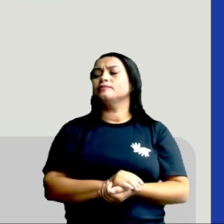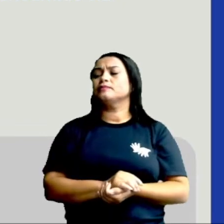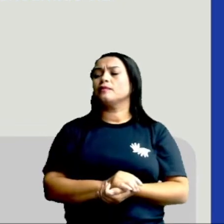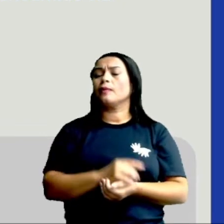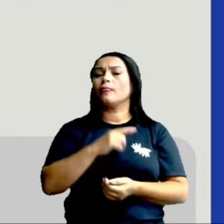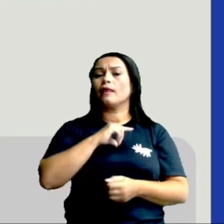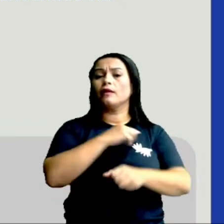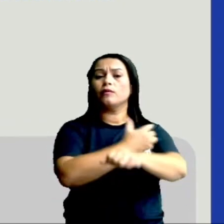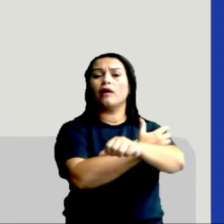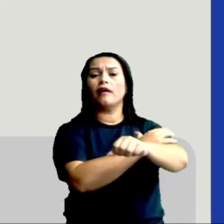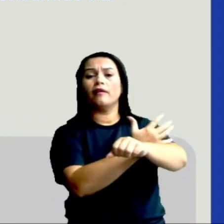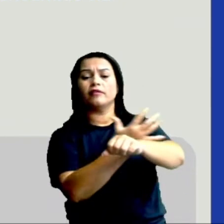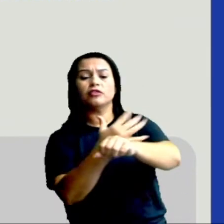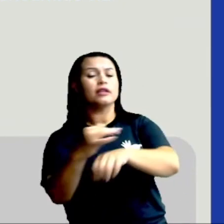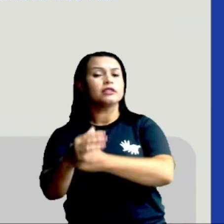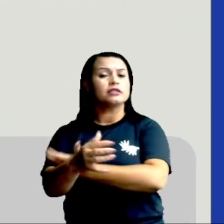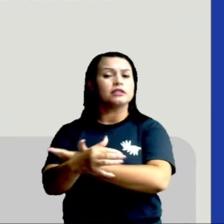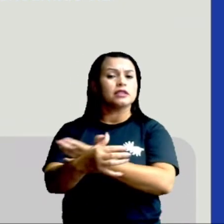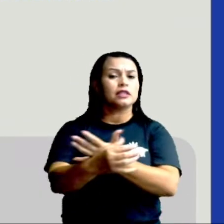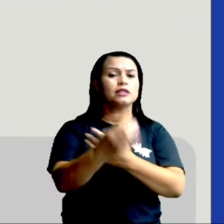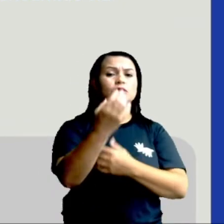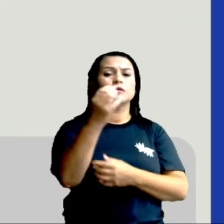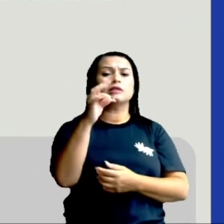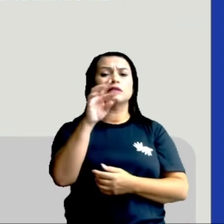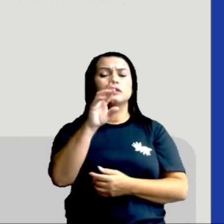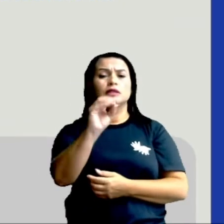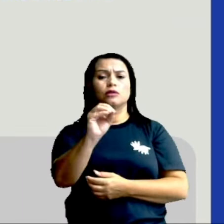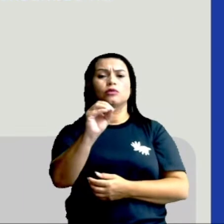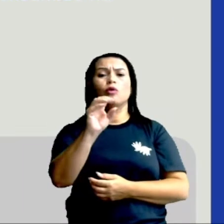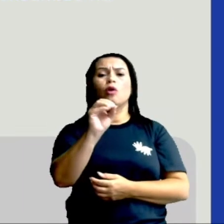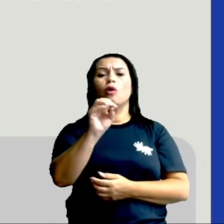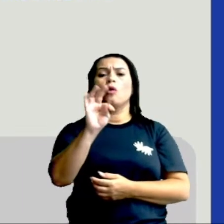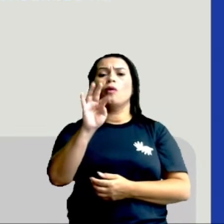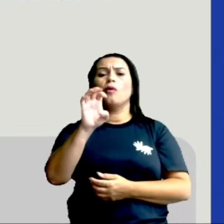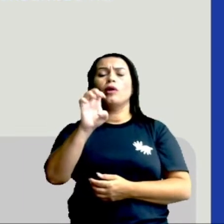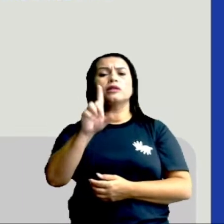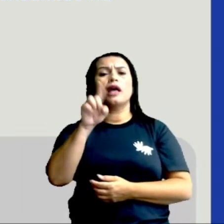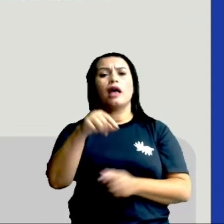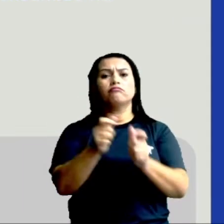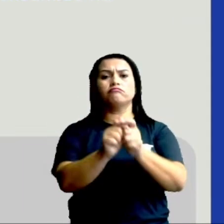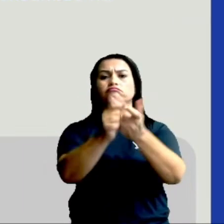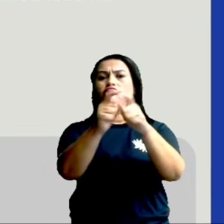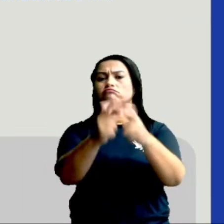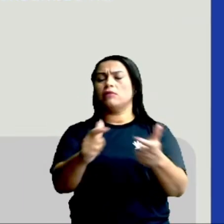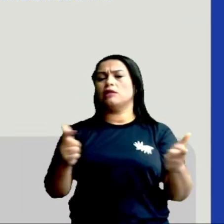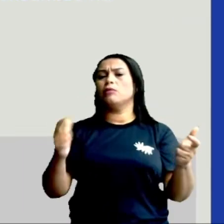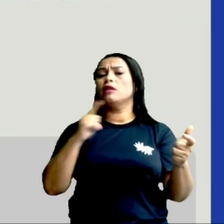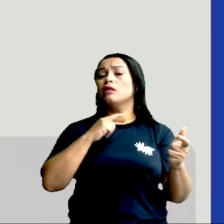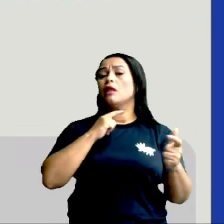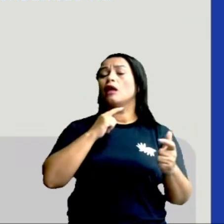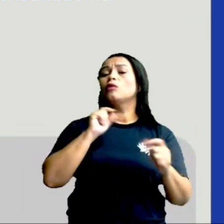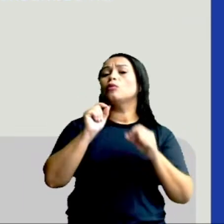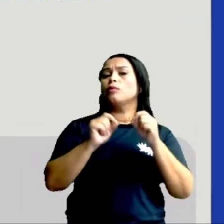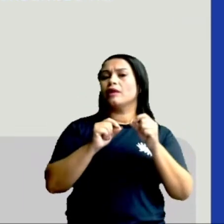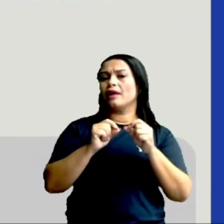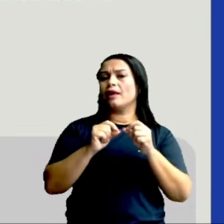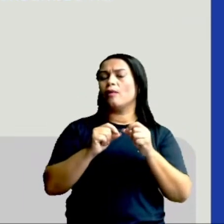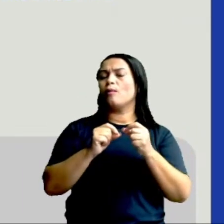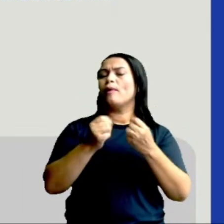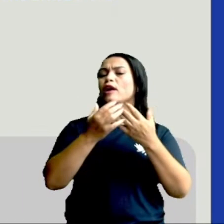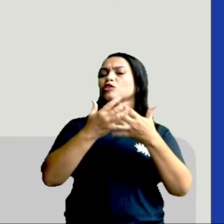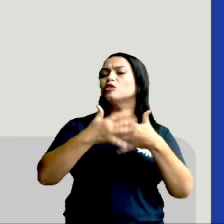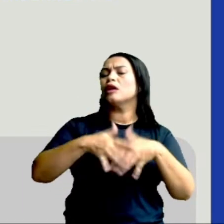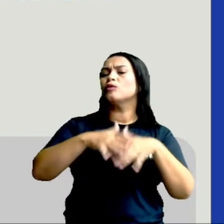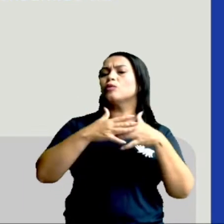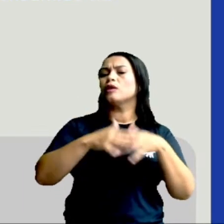A vegetação do centro-oeste é mais abundante, ao menos em seu aspecto original. É o cerrado, um